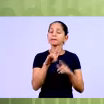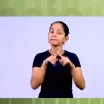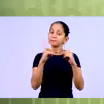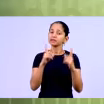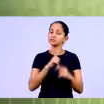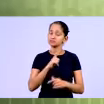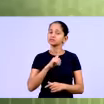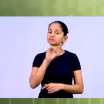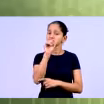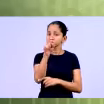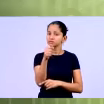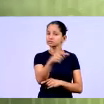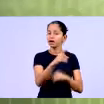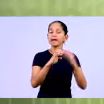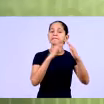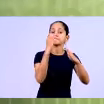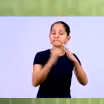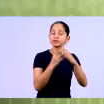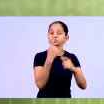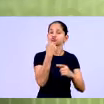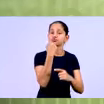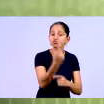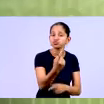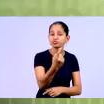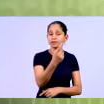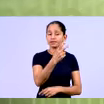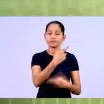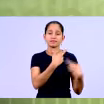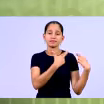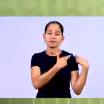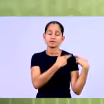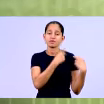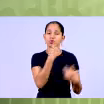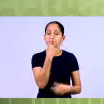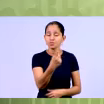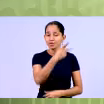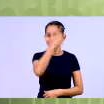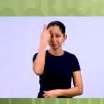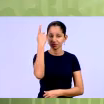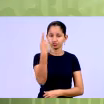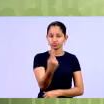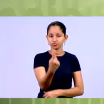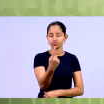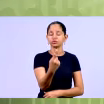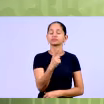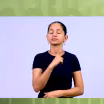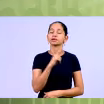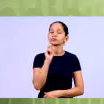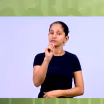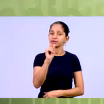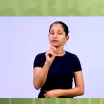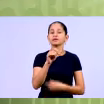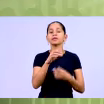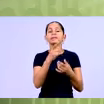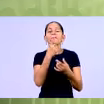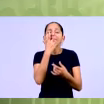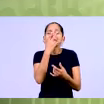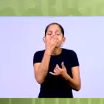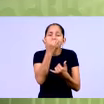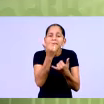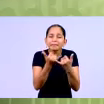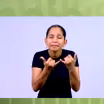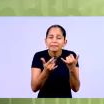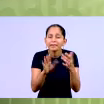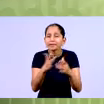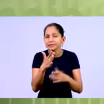há sim as empresas individuais de responsabilidade limitada, que elas terão características semelhantes,